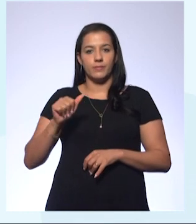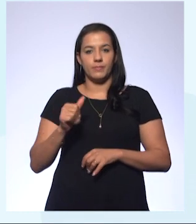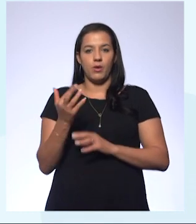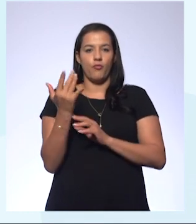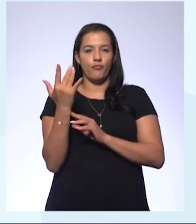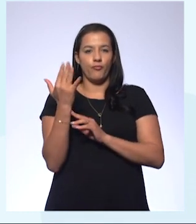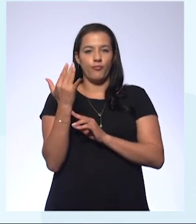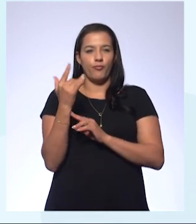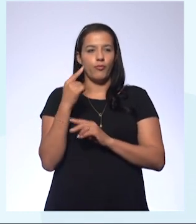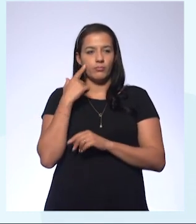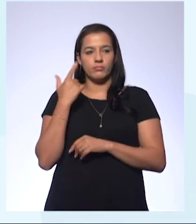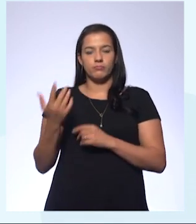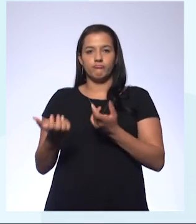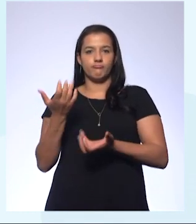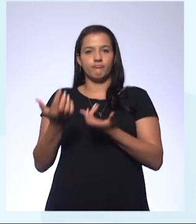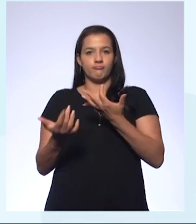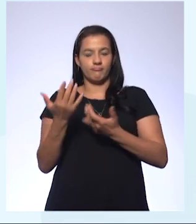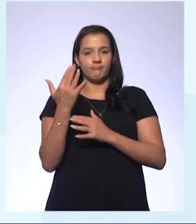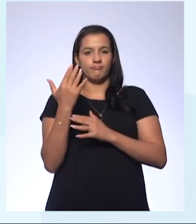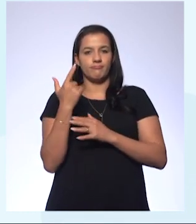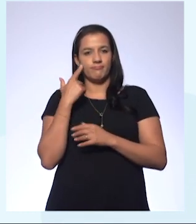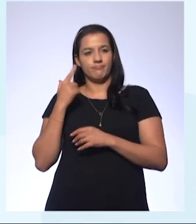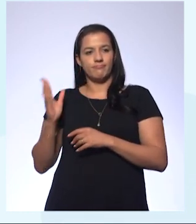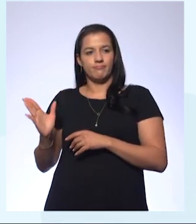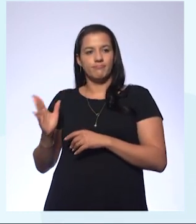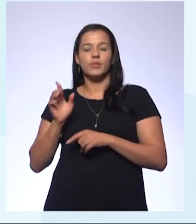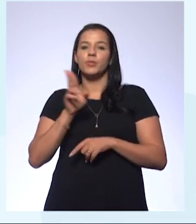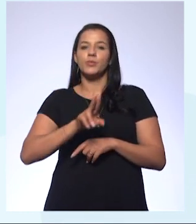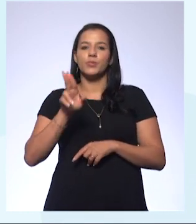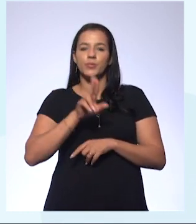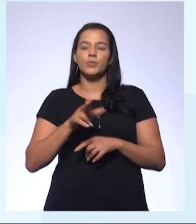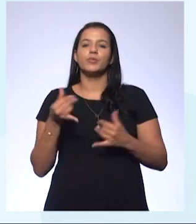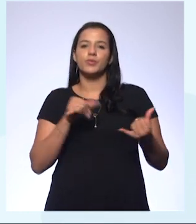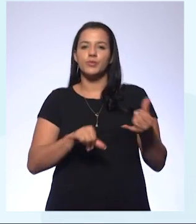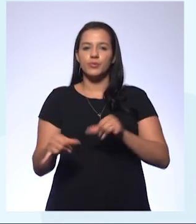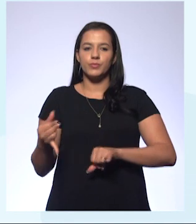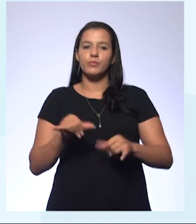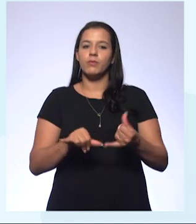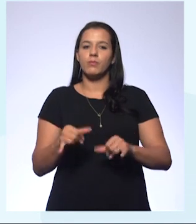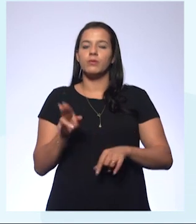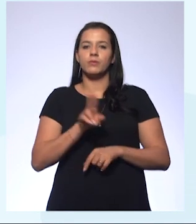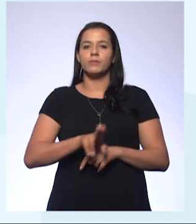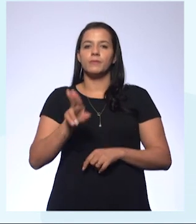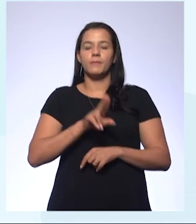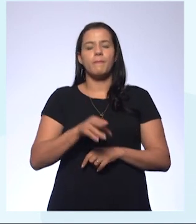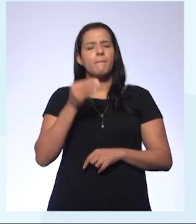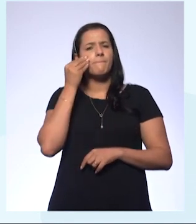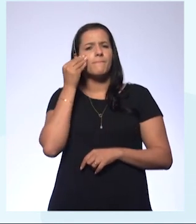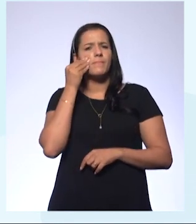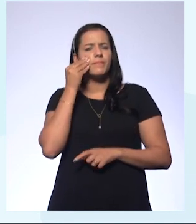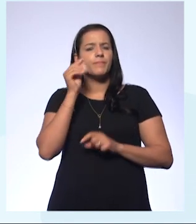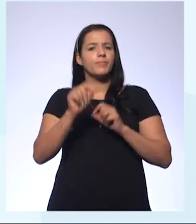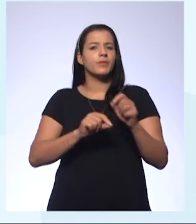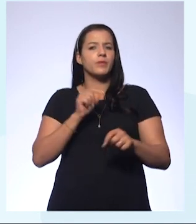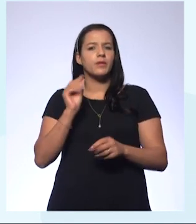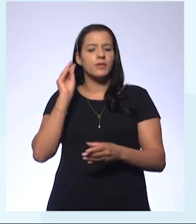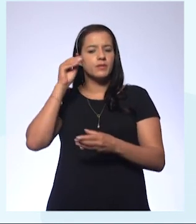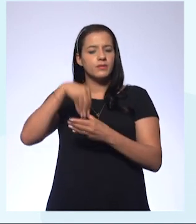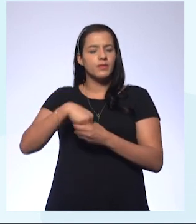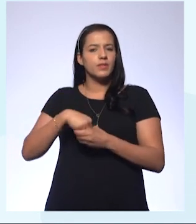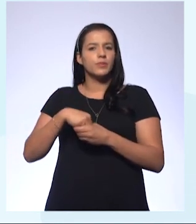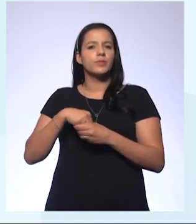Aqui a gente tem duas fotos que representam para nós um teste que nós fazemos em laboratório que é chamado teste de chama. Esse teste de chama